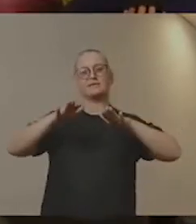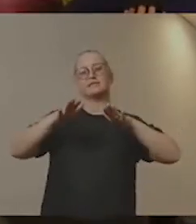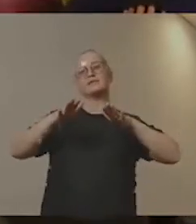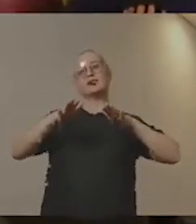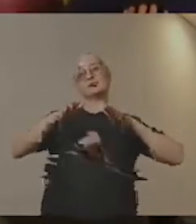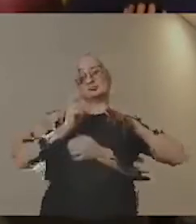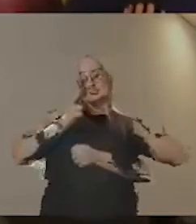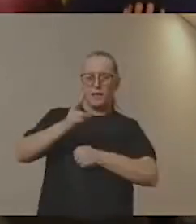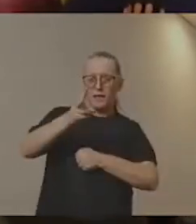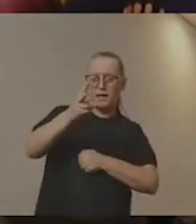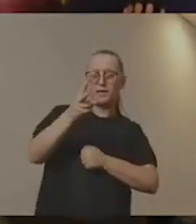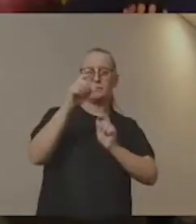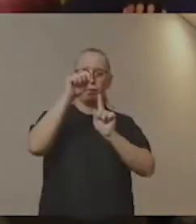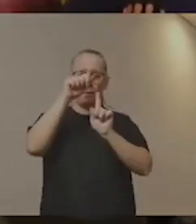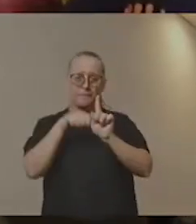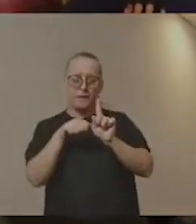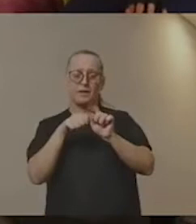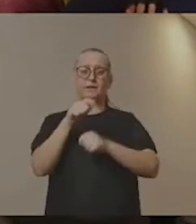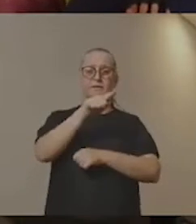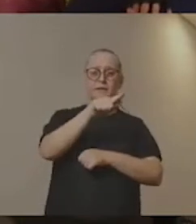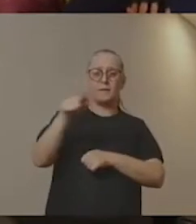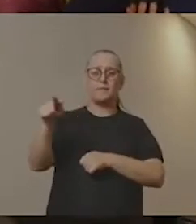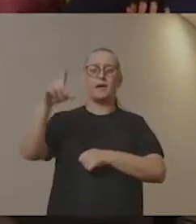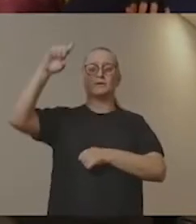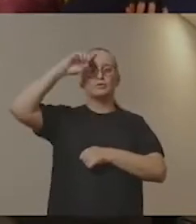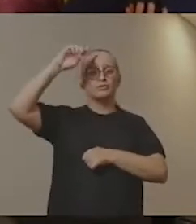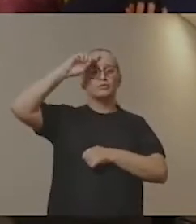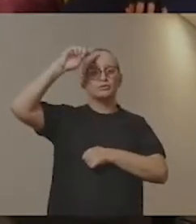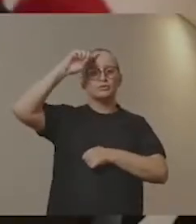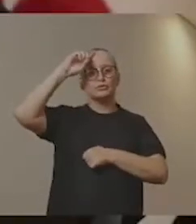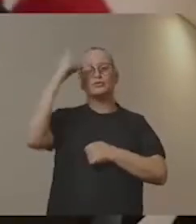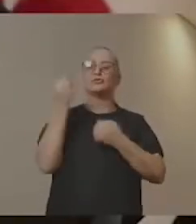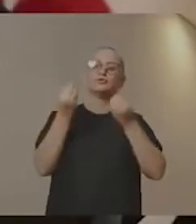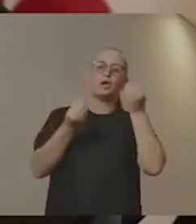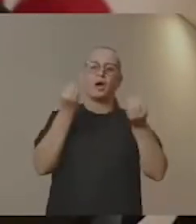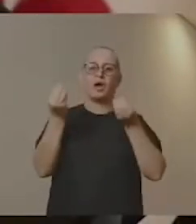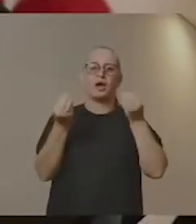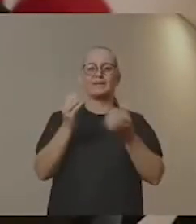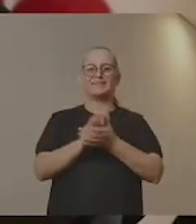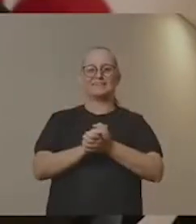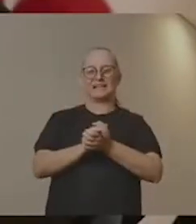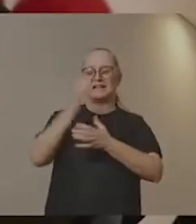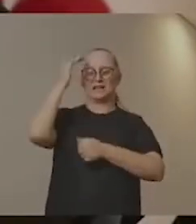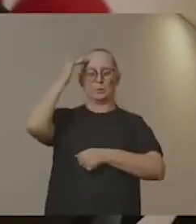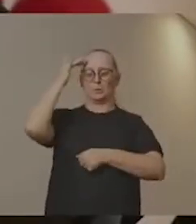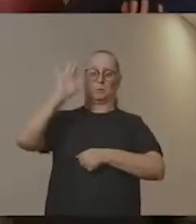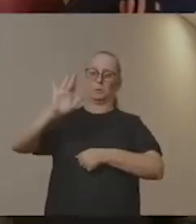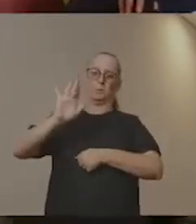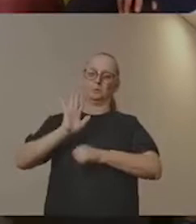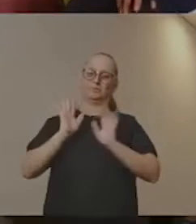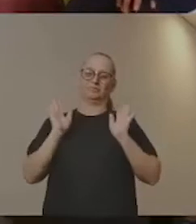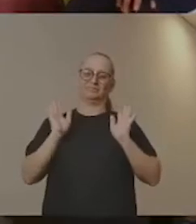Pontual? Uma vez por mês? Uma vez por semana? Todo dia? Não sabemos. Não sabemos.